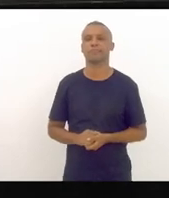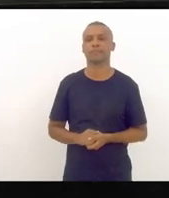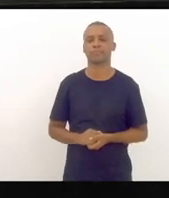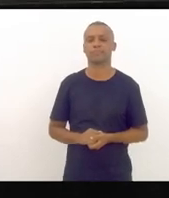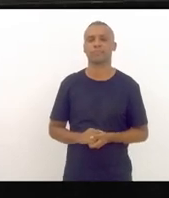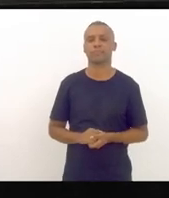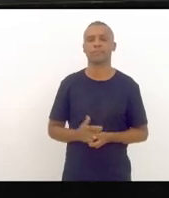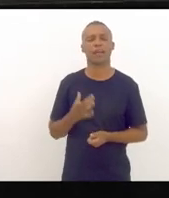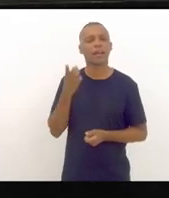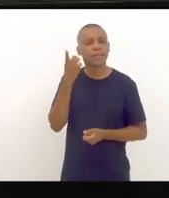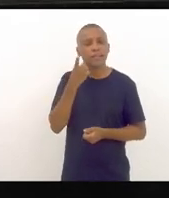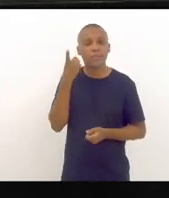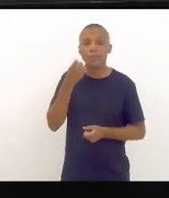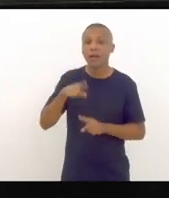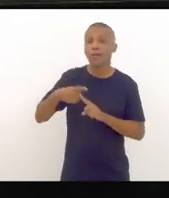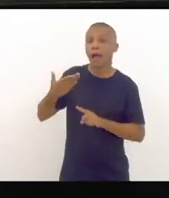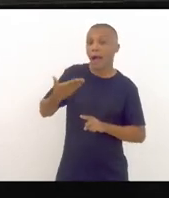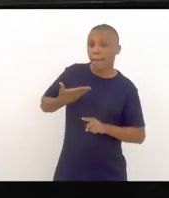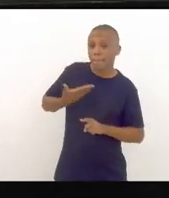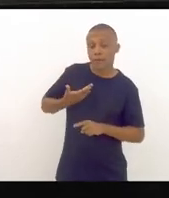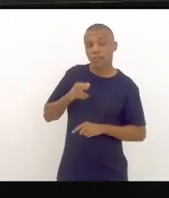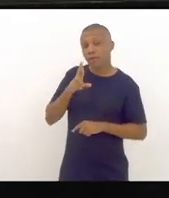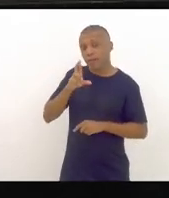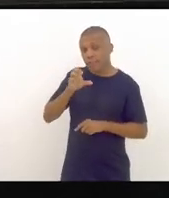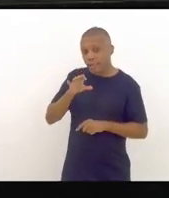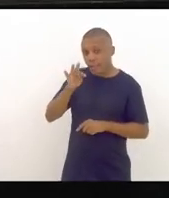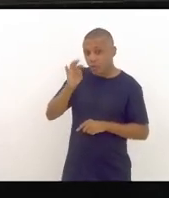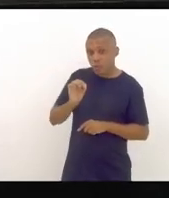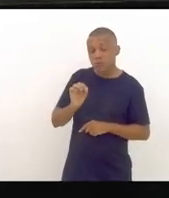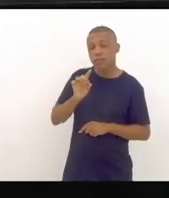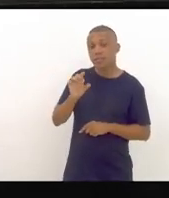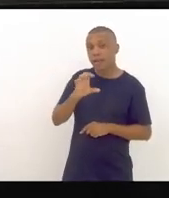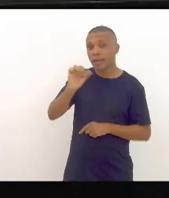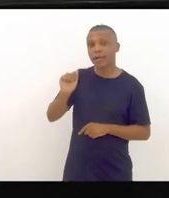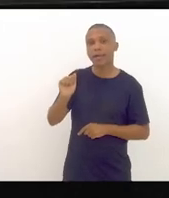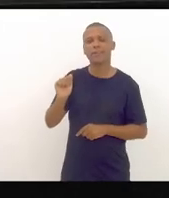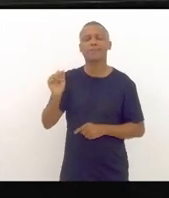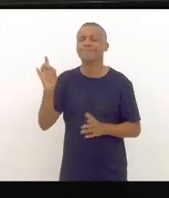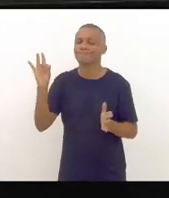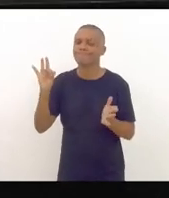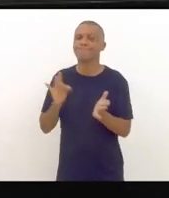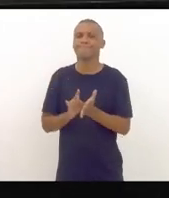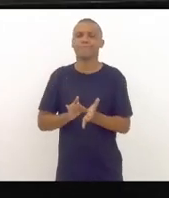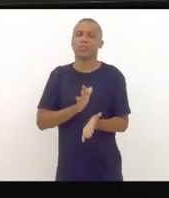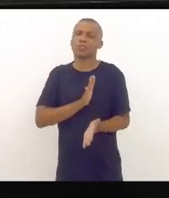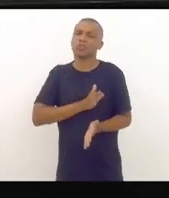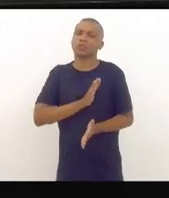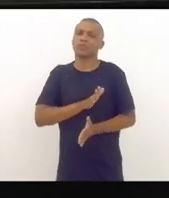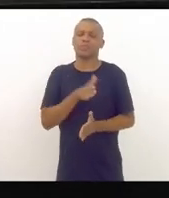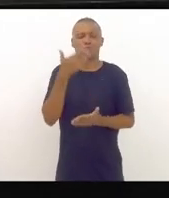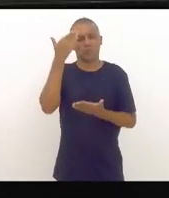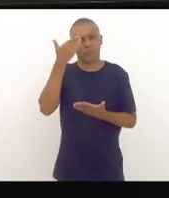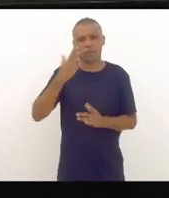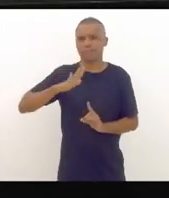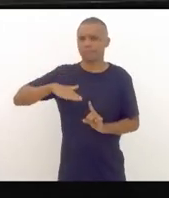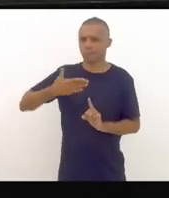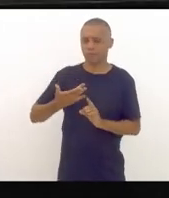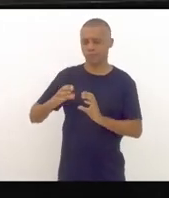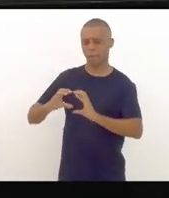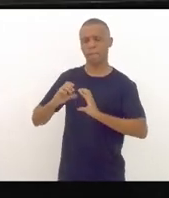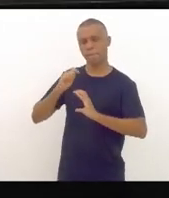Deputado e amigo Renato Zacca, de coração, muito obrigado por essa homenagem. E eu tenho certeza